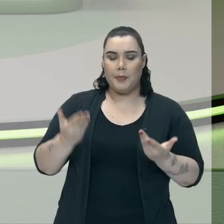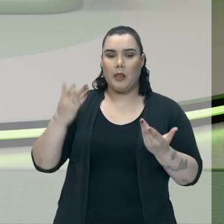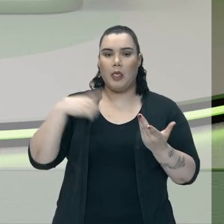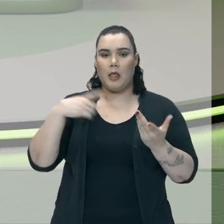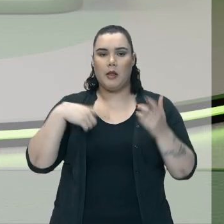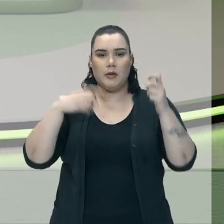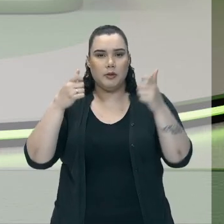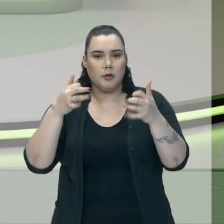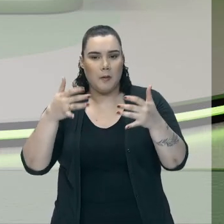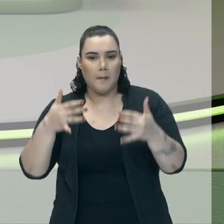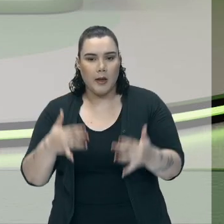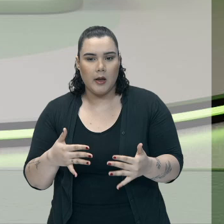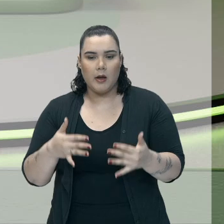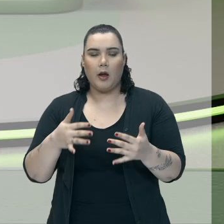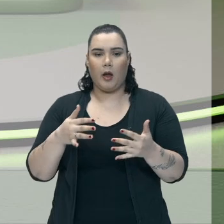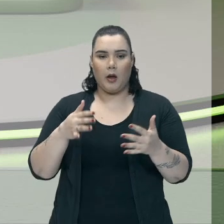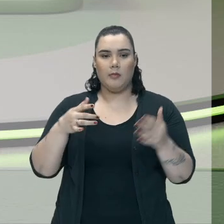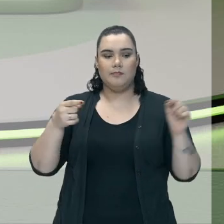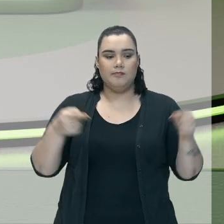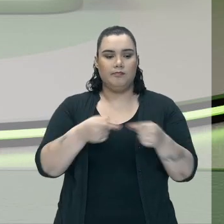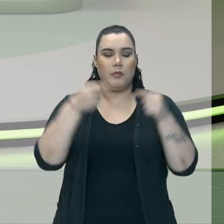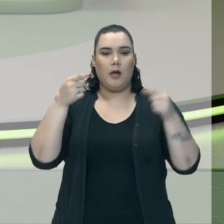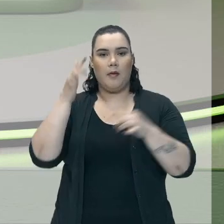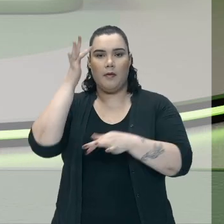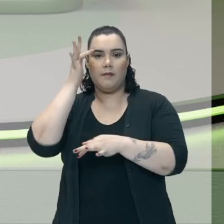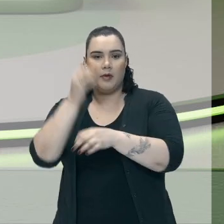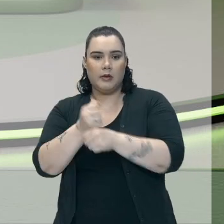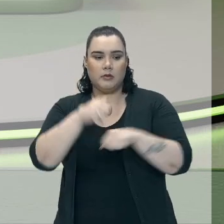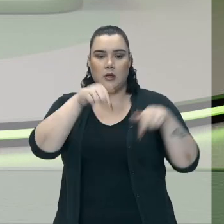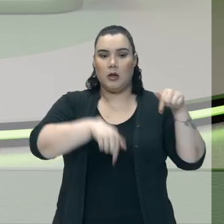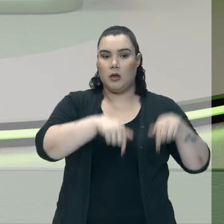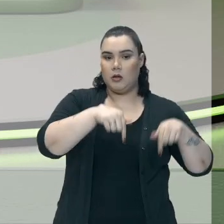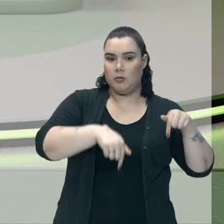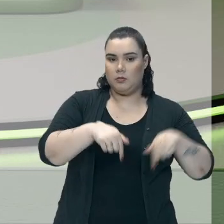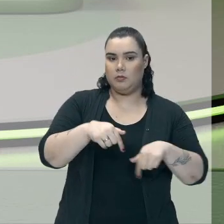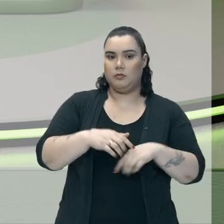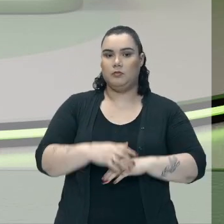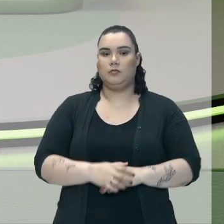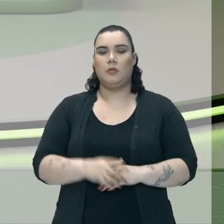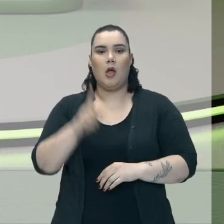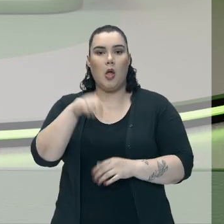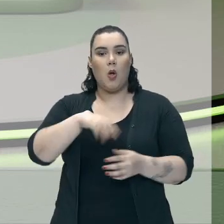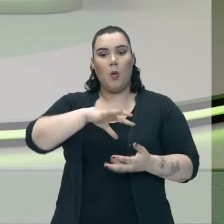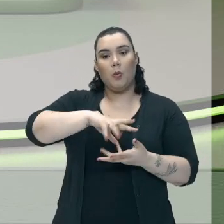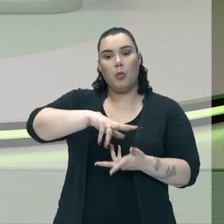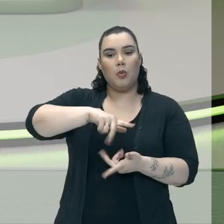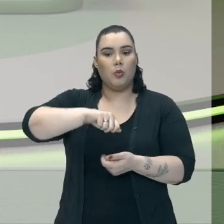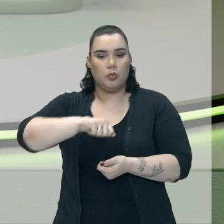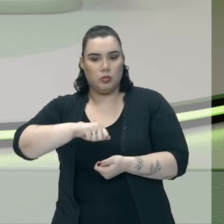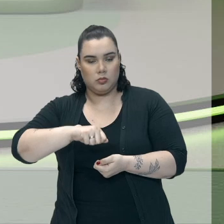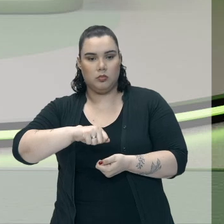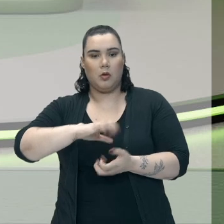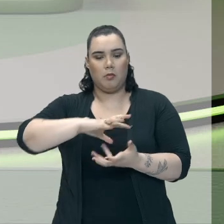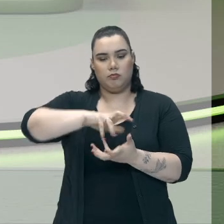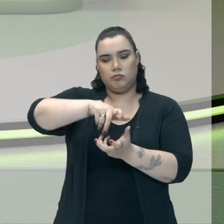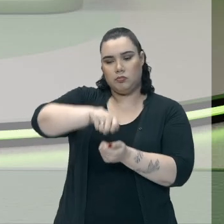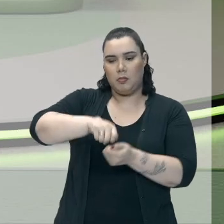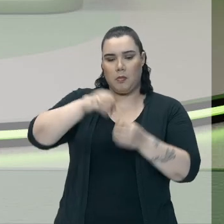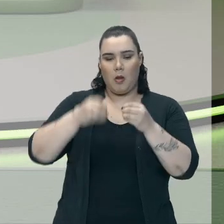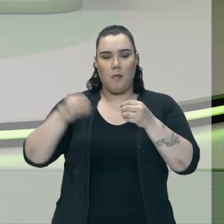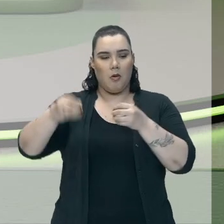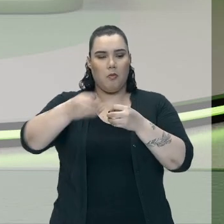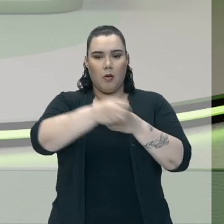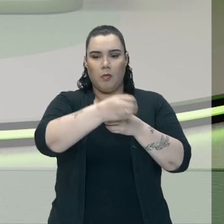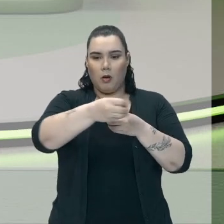definir baseado na física e na química? São os planetas, por exemplo. A astrofísica,